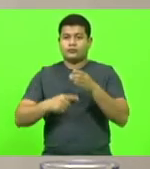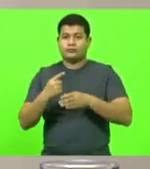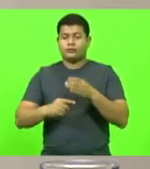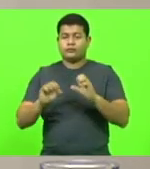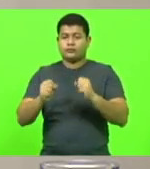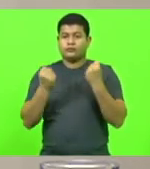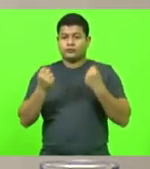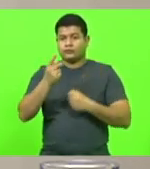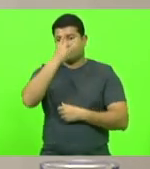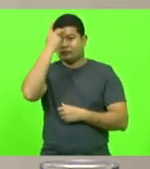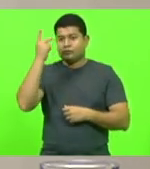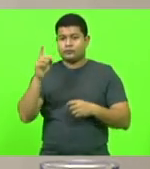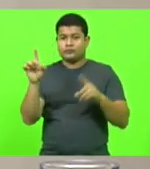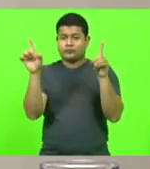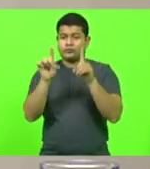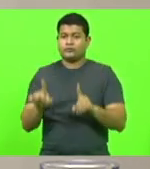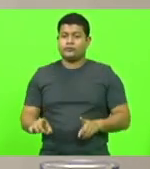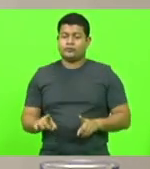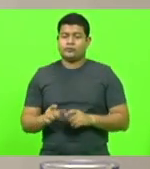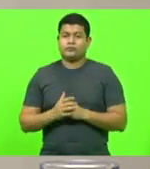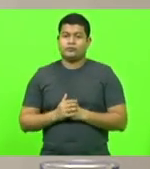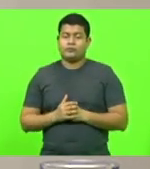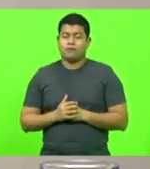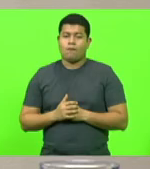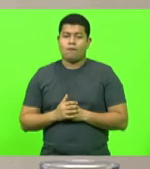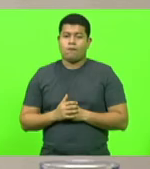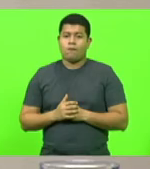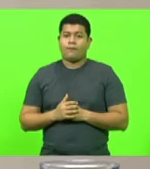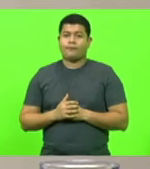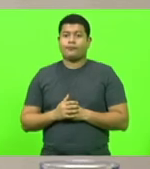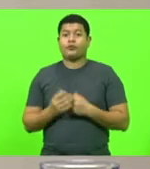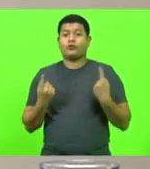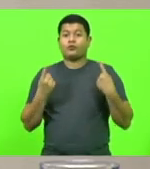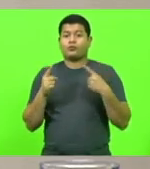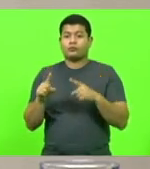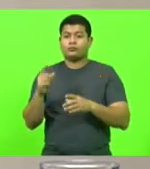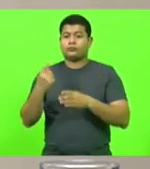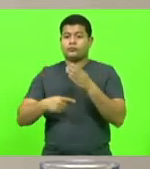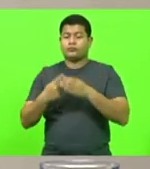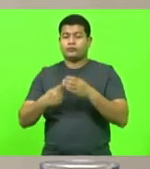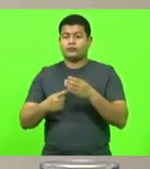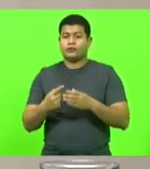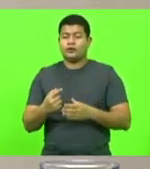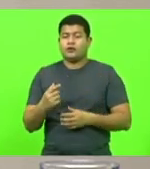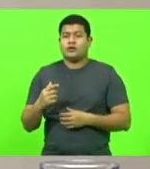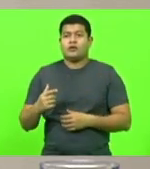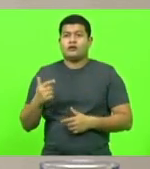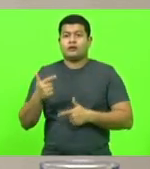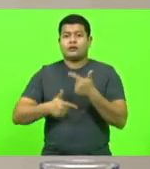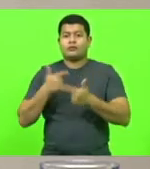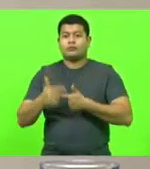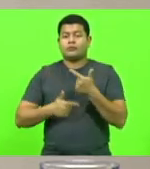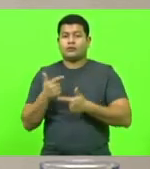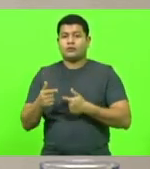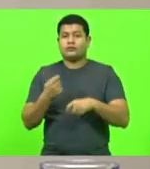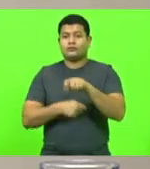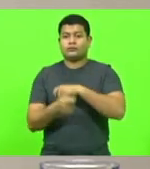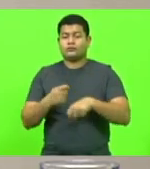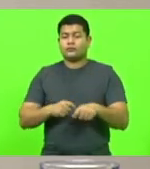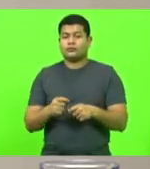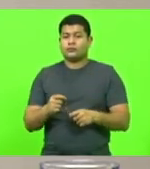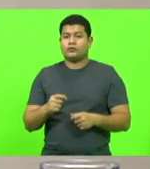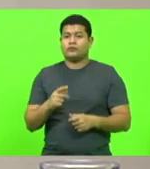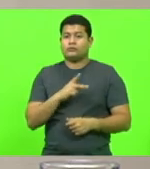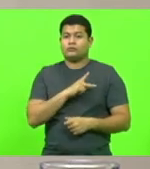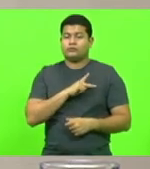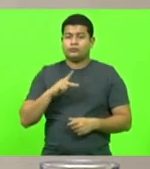Direitos da Pessoa com Deficiência, parecer contrário da Comissão de Trabalho, Administração e Serviço Público. Em discussão. Para